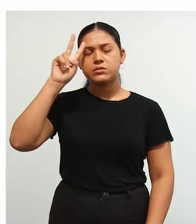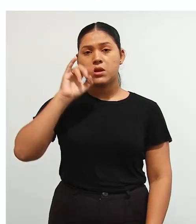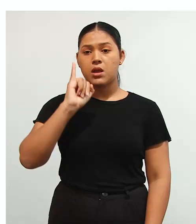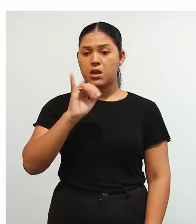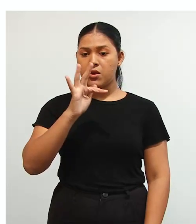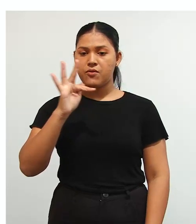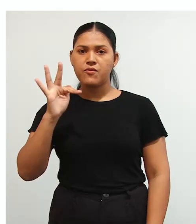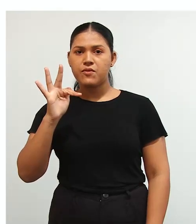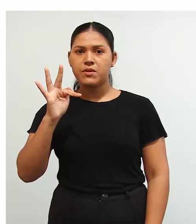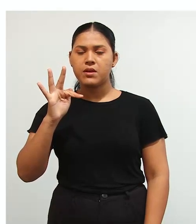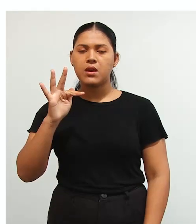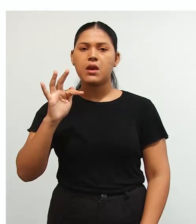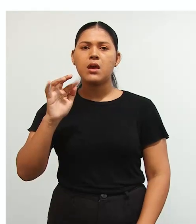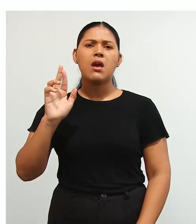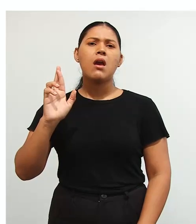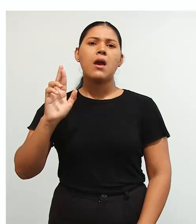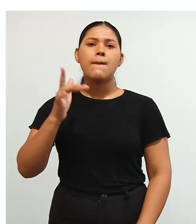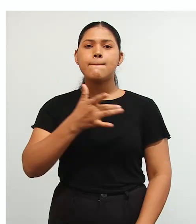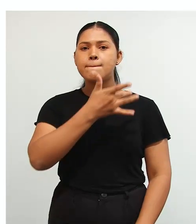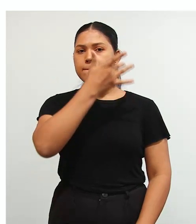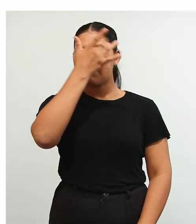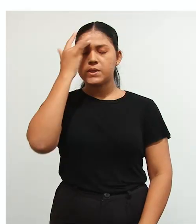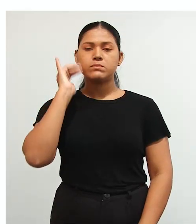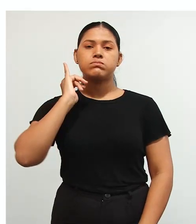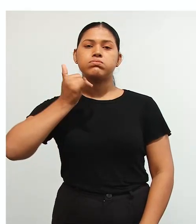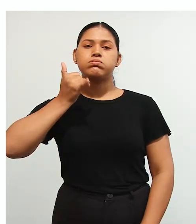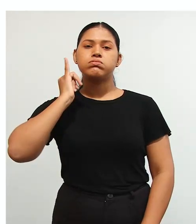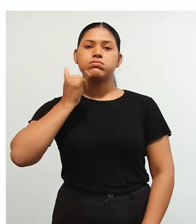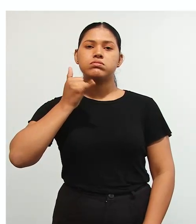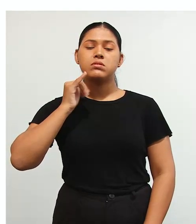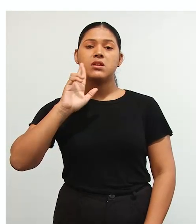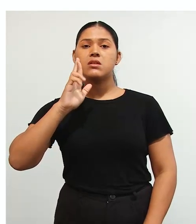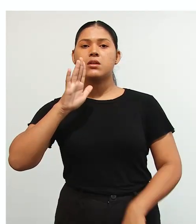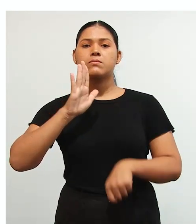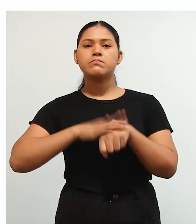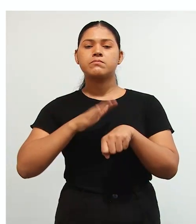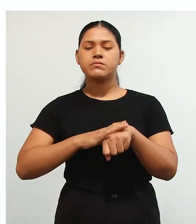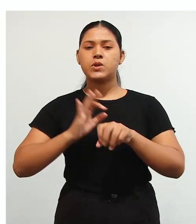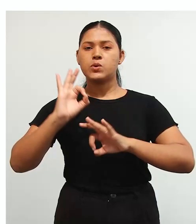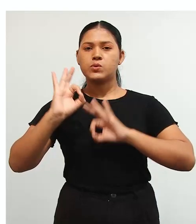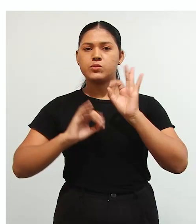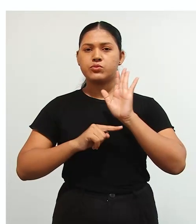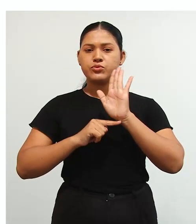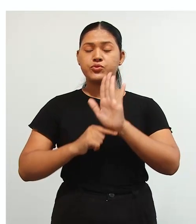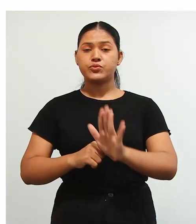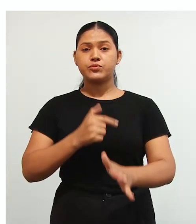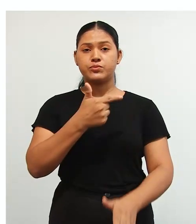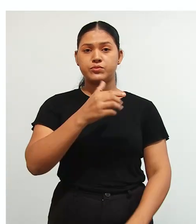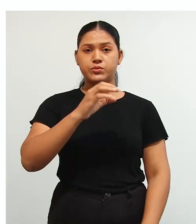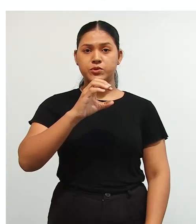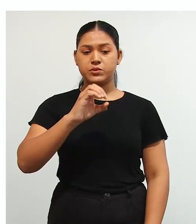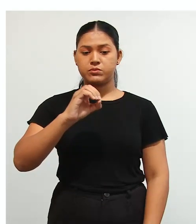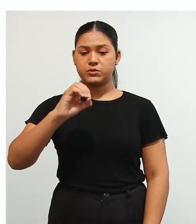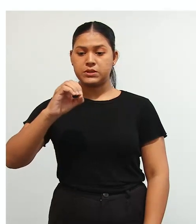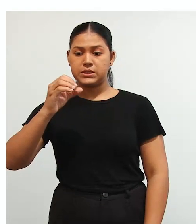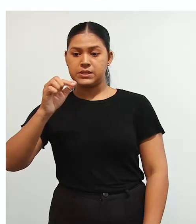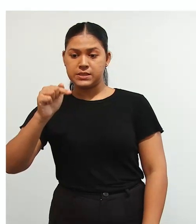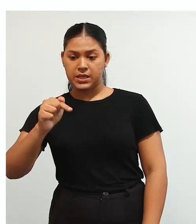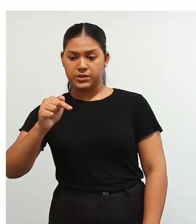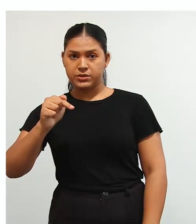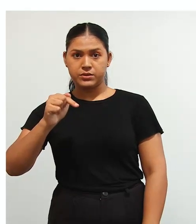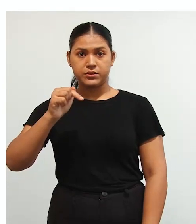IFES contadas por quem fez. Então está recuperando lá o ano de 2006, 2007, 2008, quando